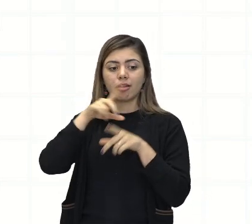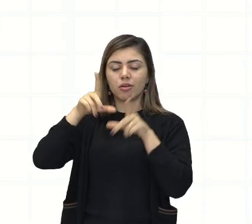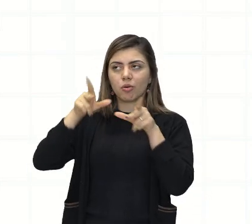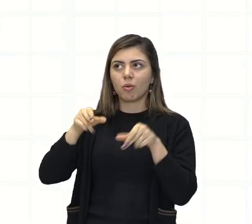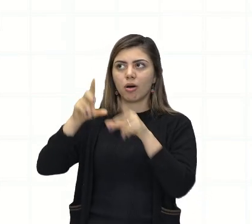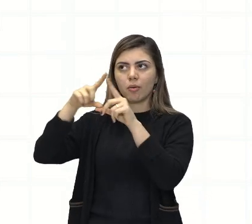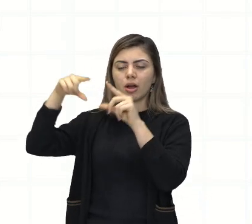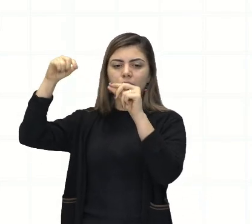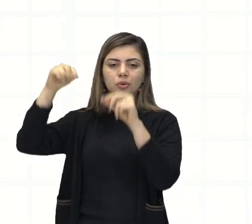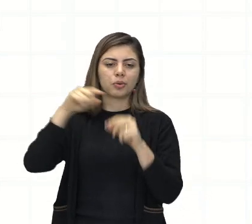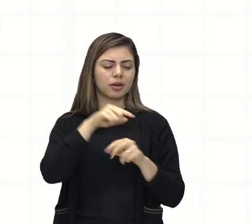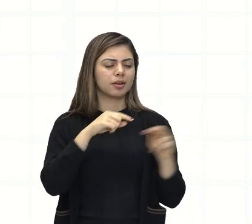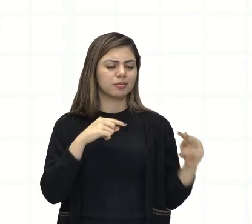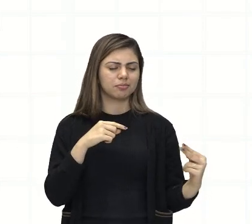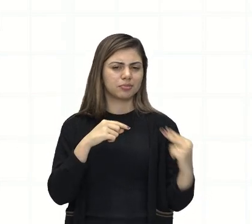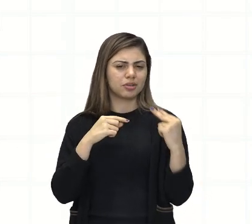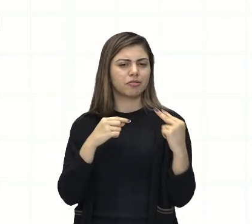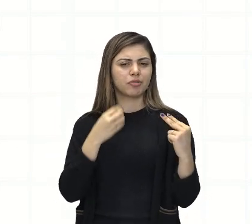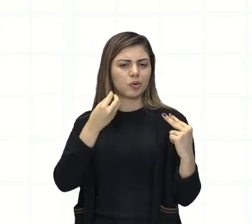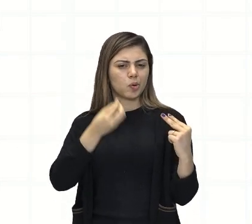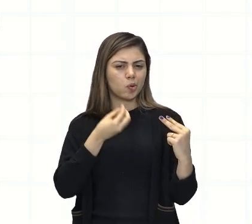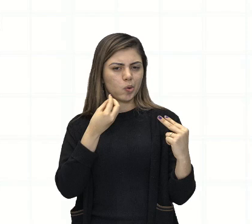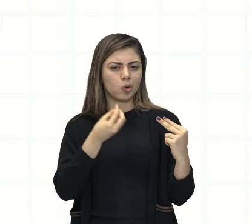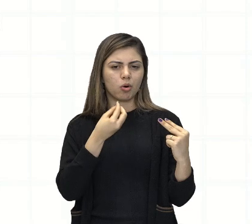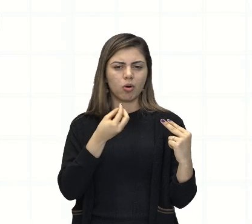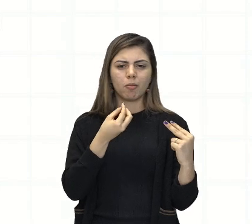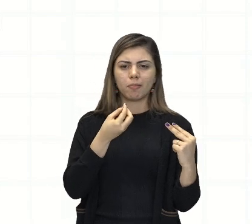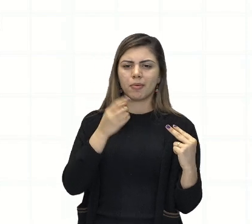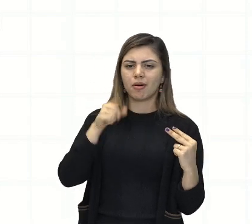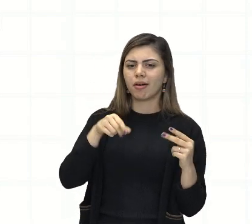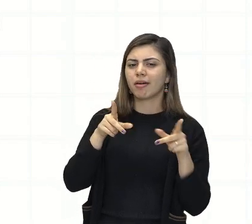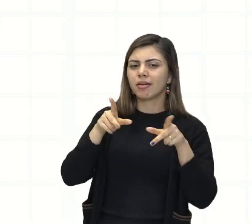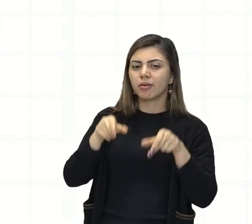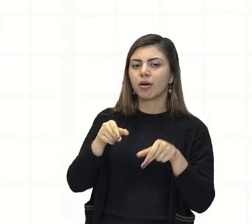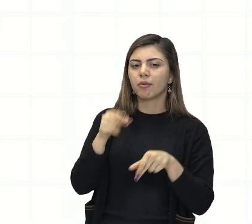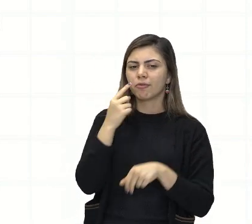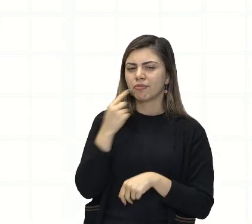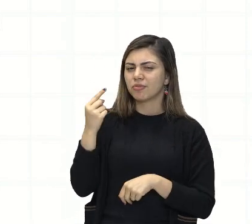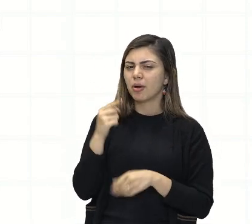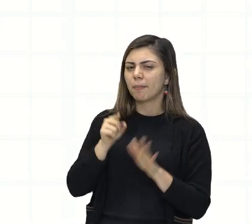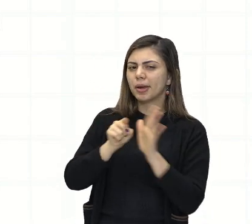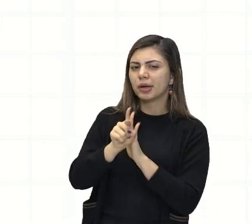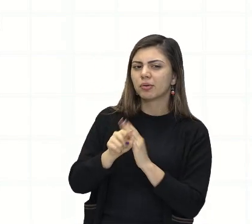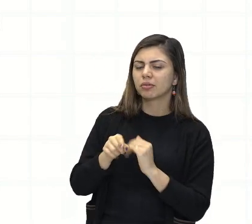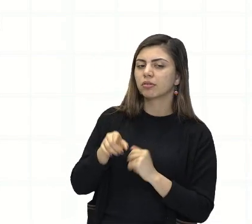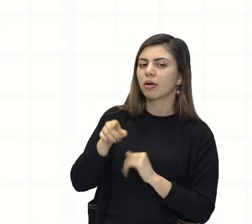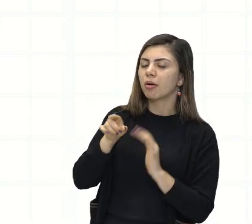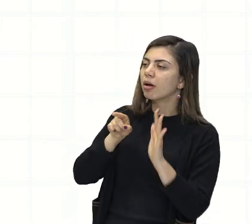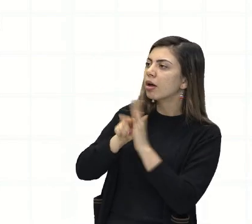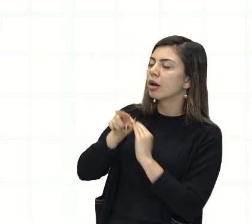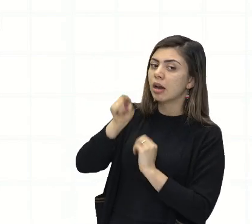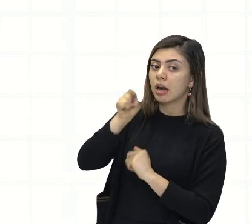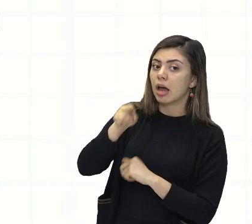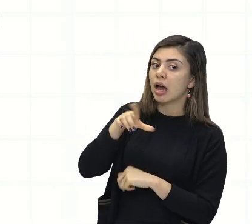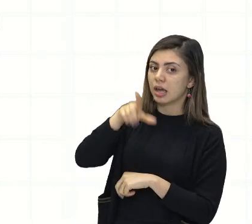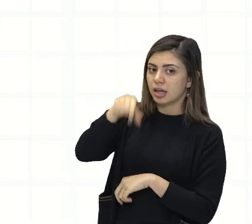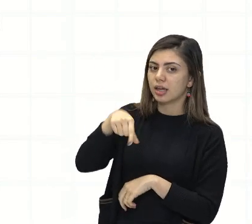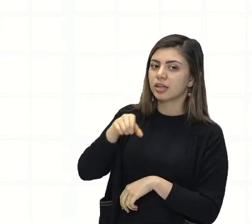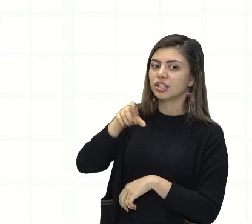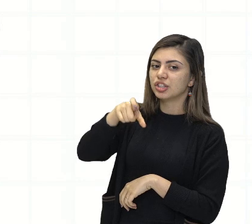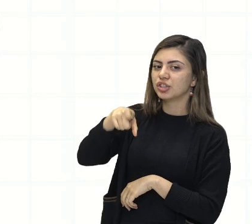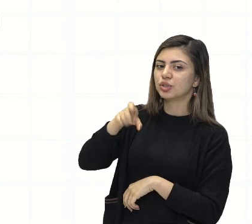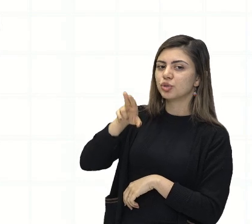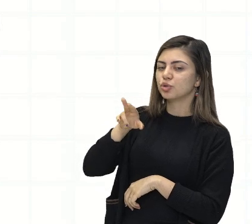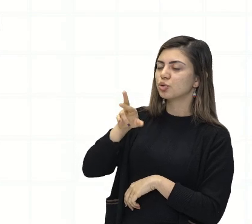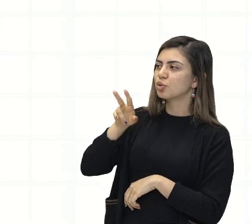zombando, seus olhos muito perspectivos, como se olhassem. Olha lá a pergunta de novo. Ele te churugou? Ele falou?